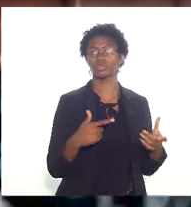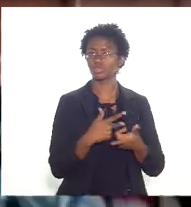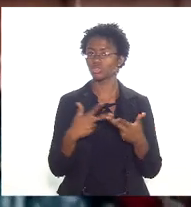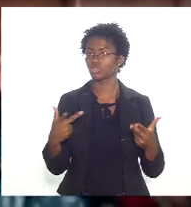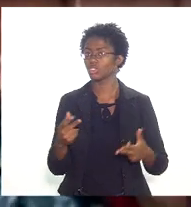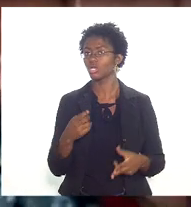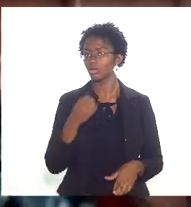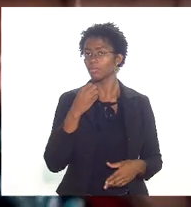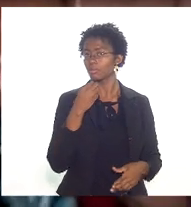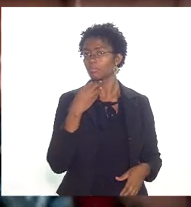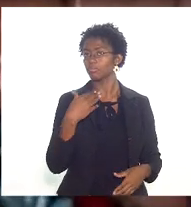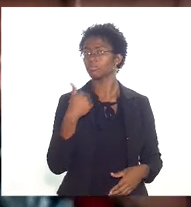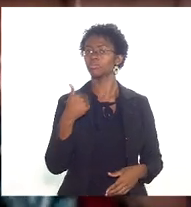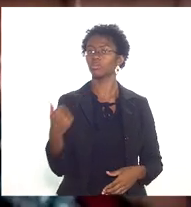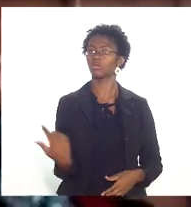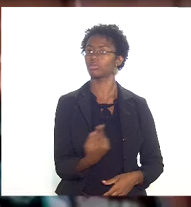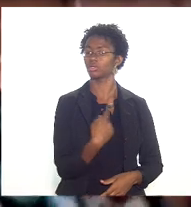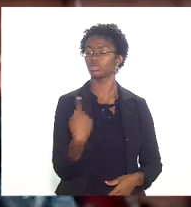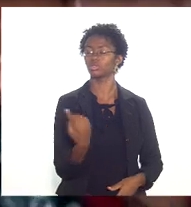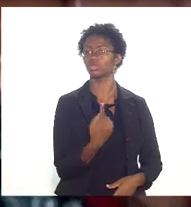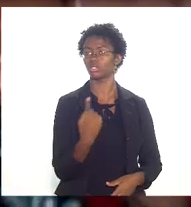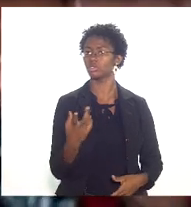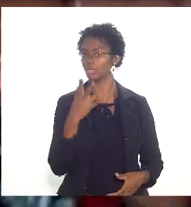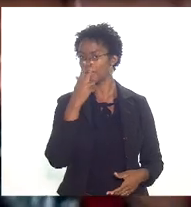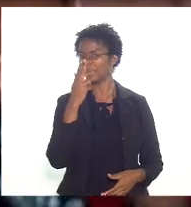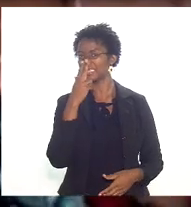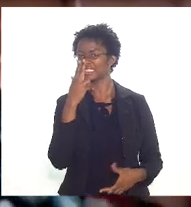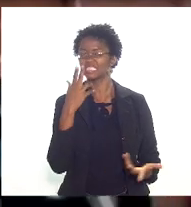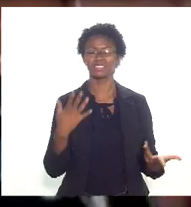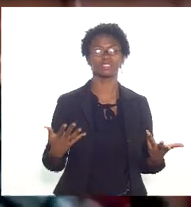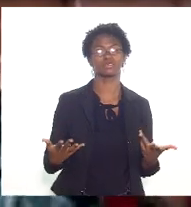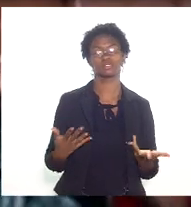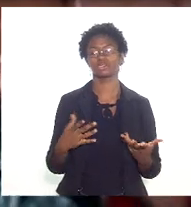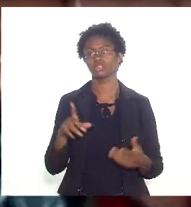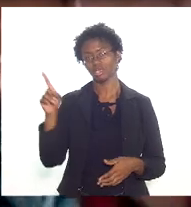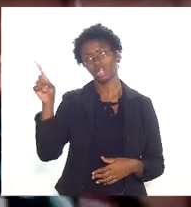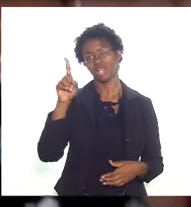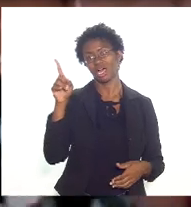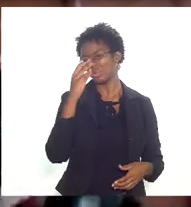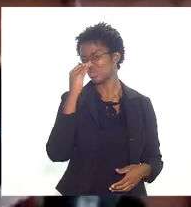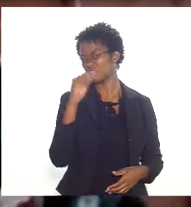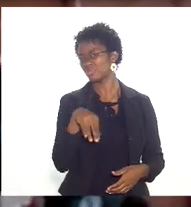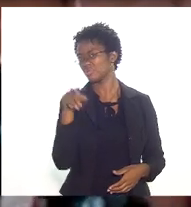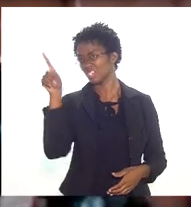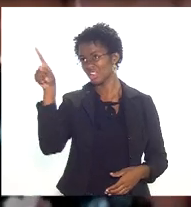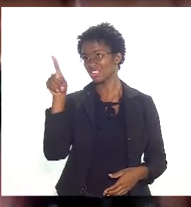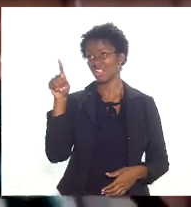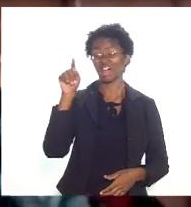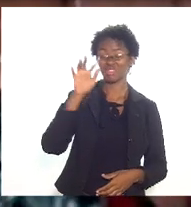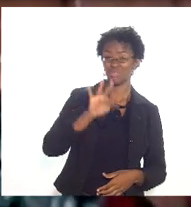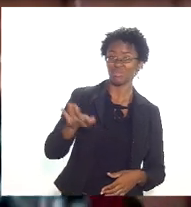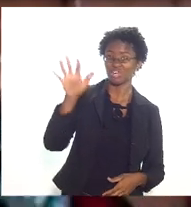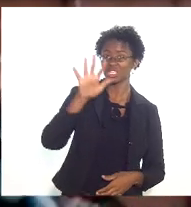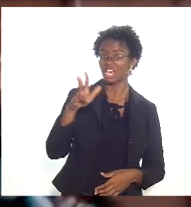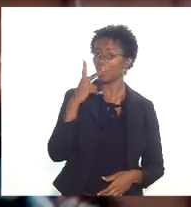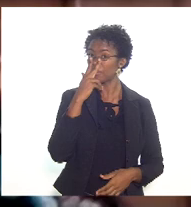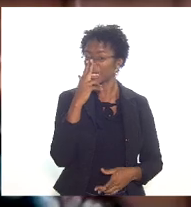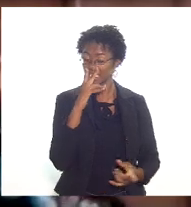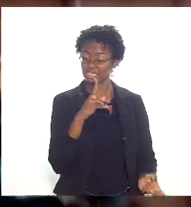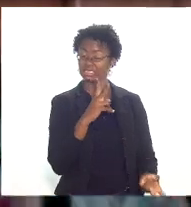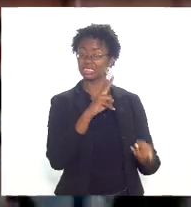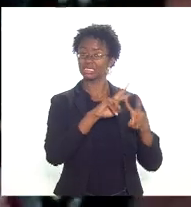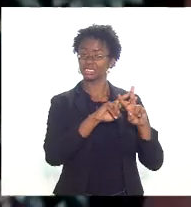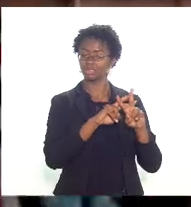o desrespeito com comum por parte do ente Federal é absurdo chega a beirar o criminoso